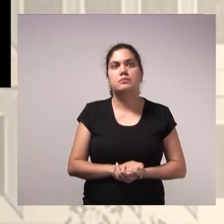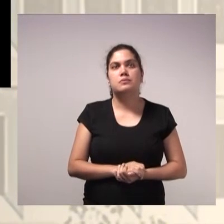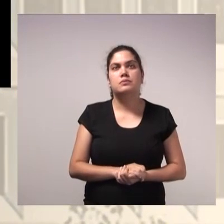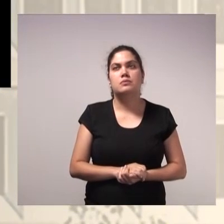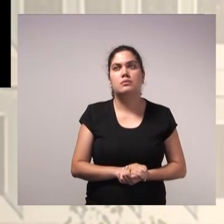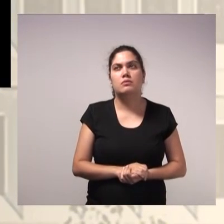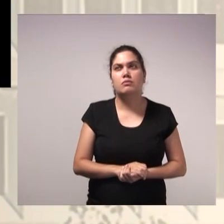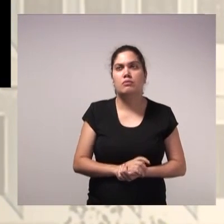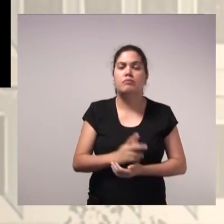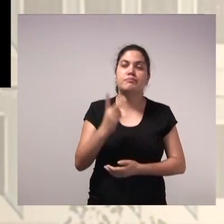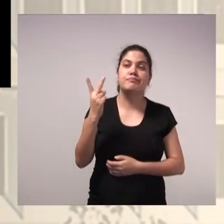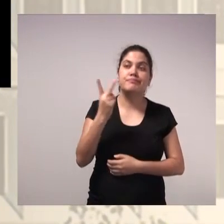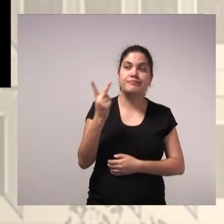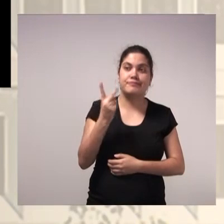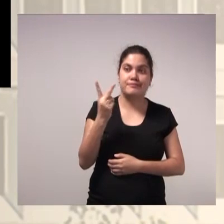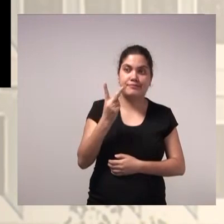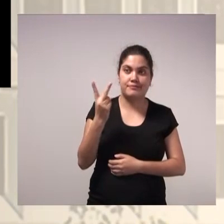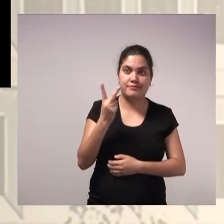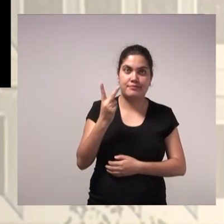A segunda